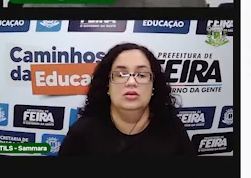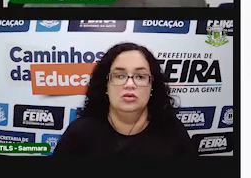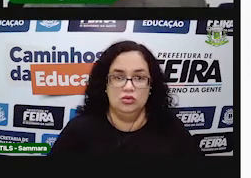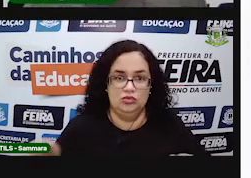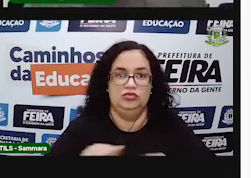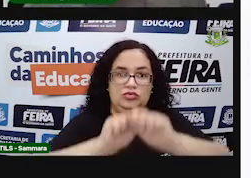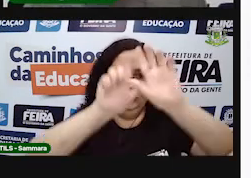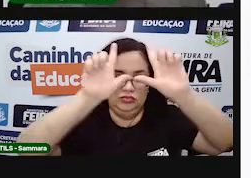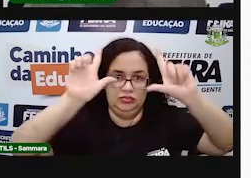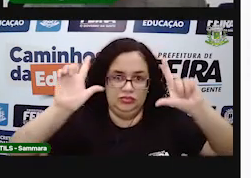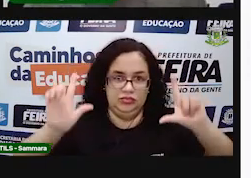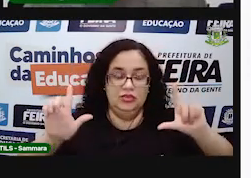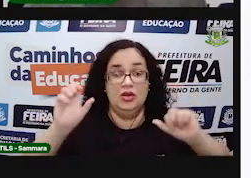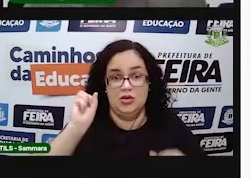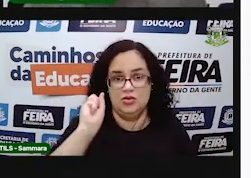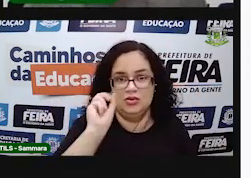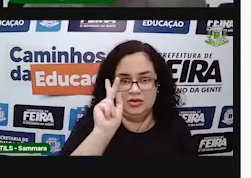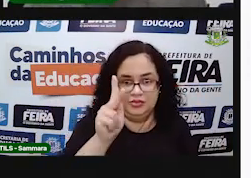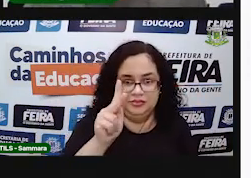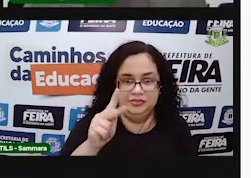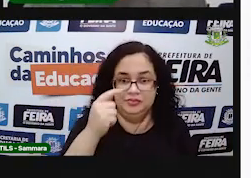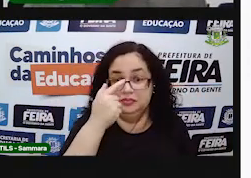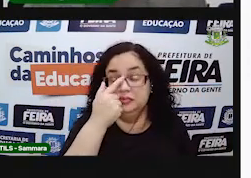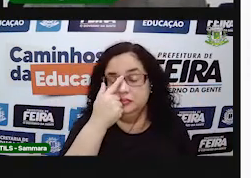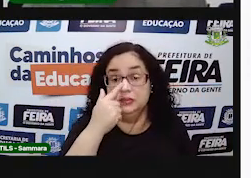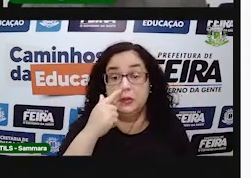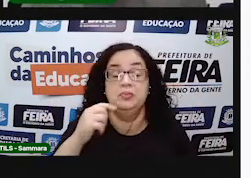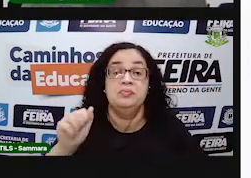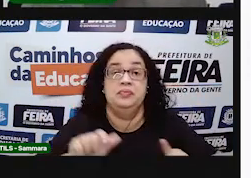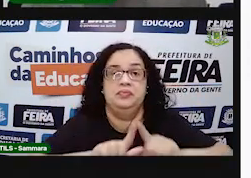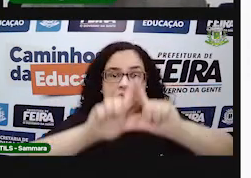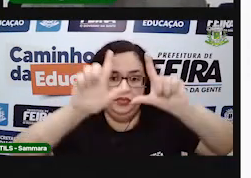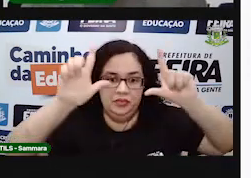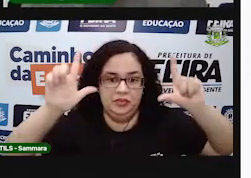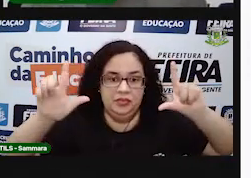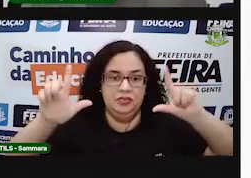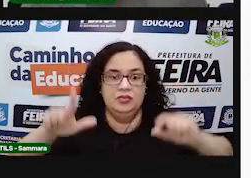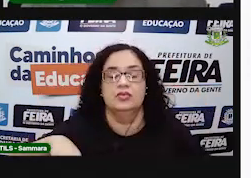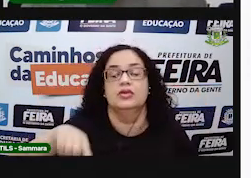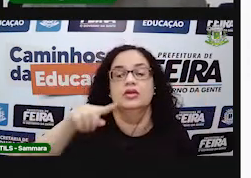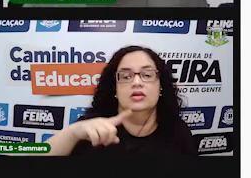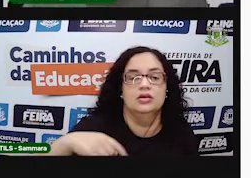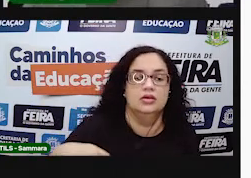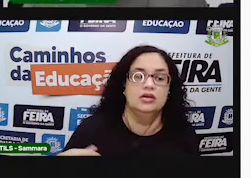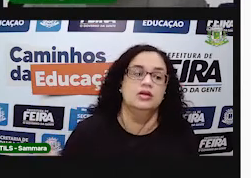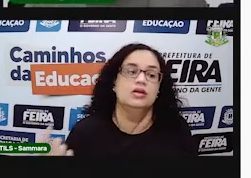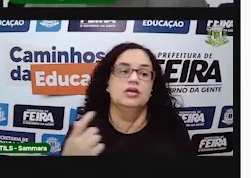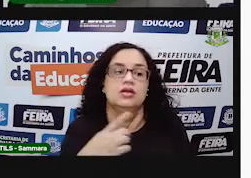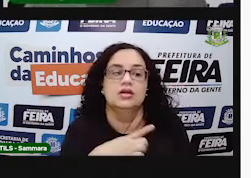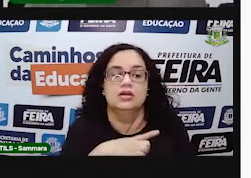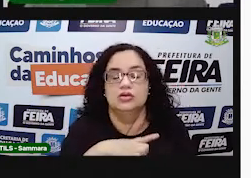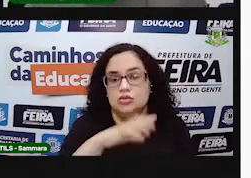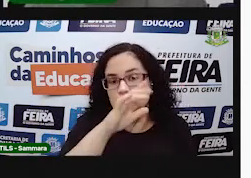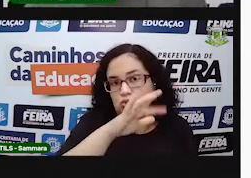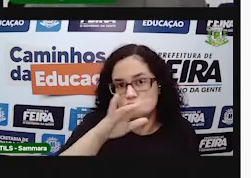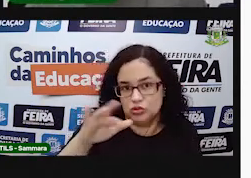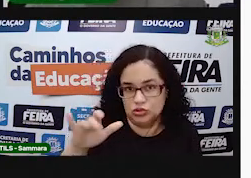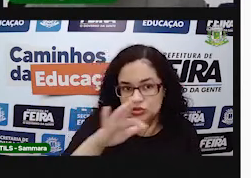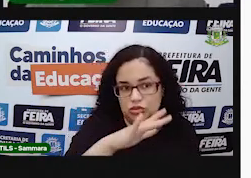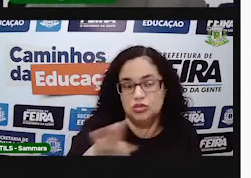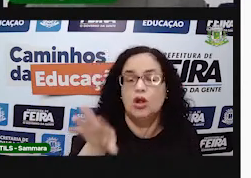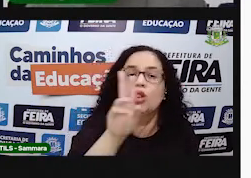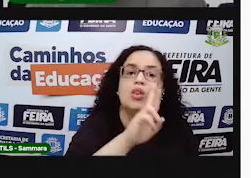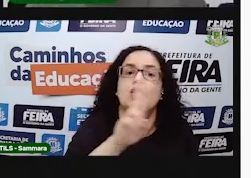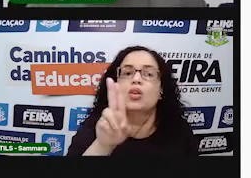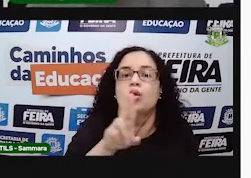abrir uma tela para você. Bom, essa tela que vai abrir vai pedir para você